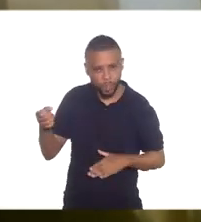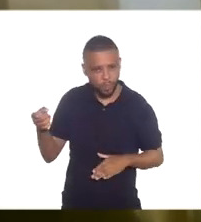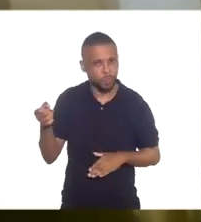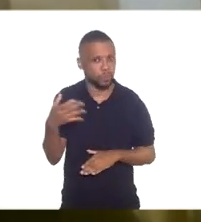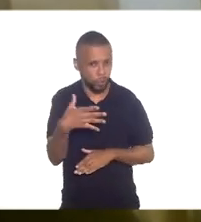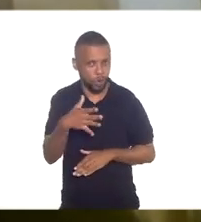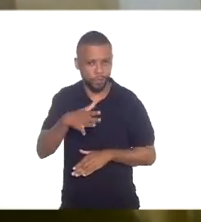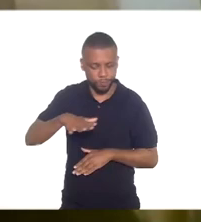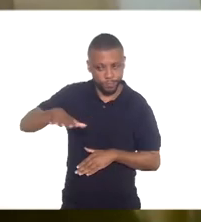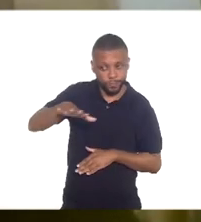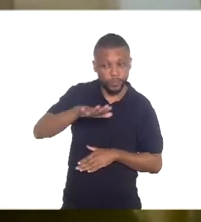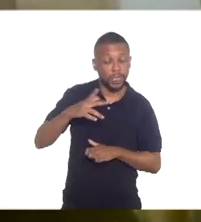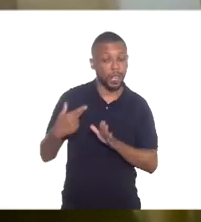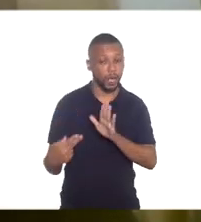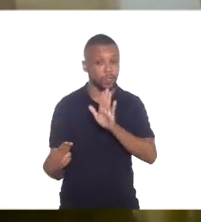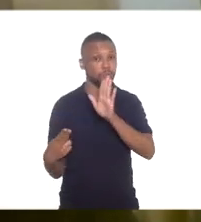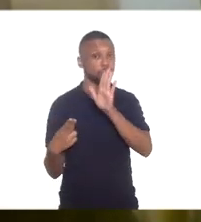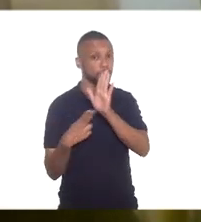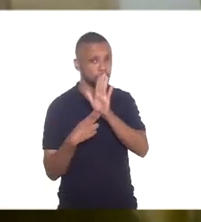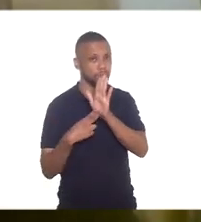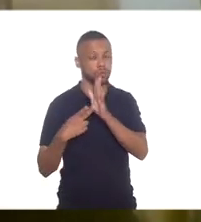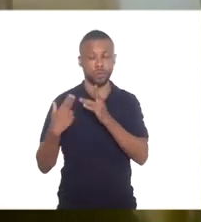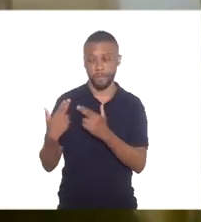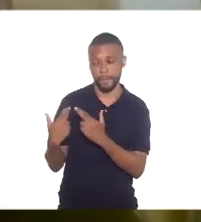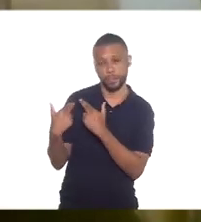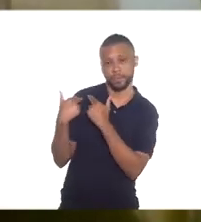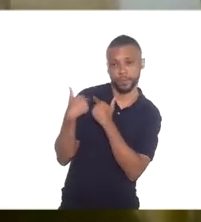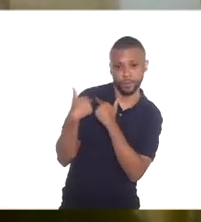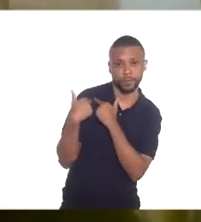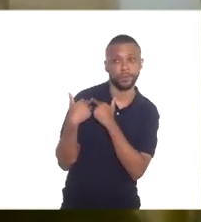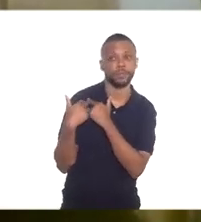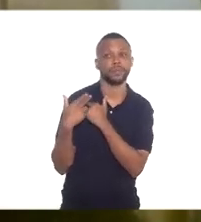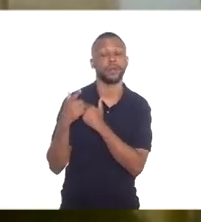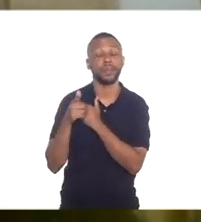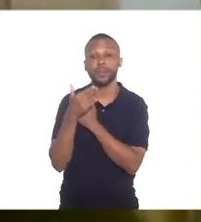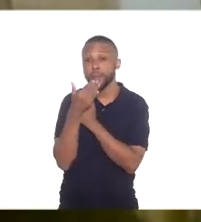né, assumindo um ativo, prioriza